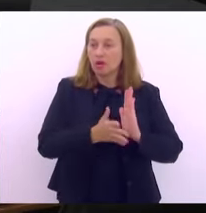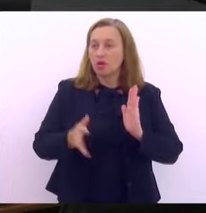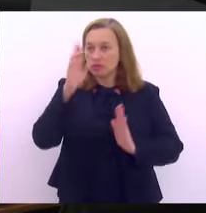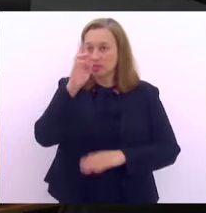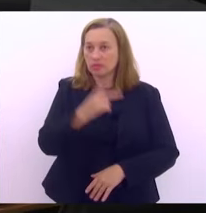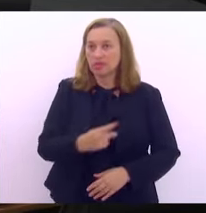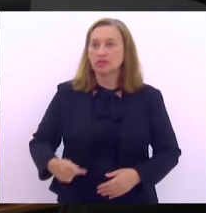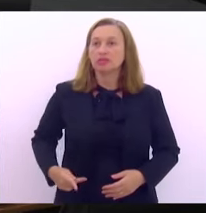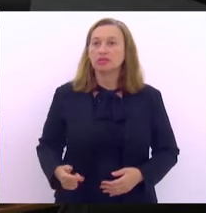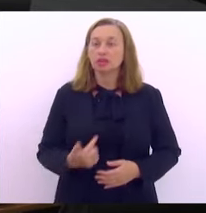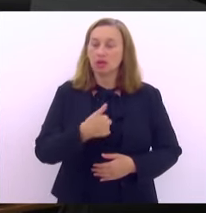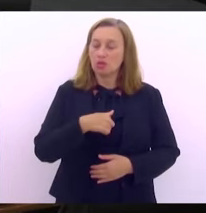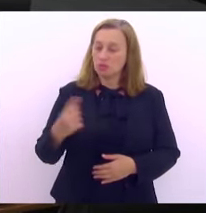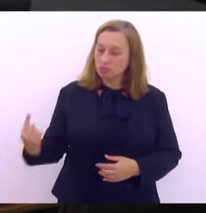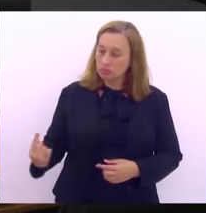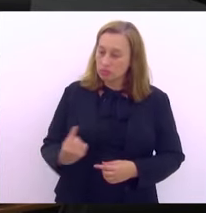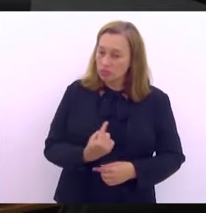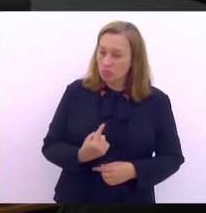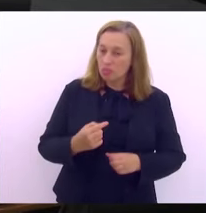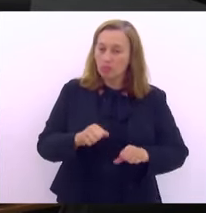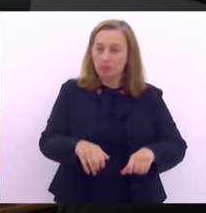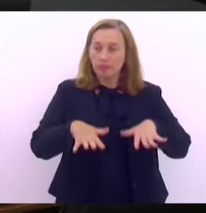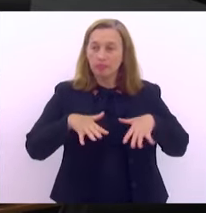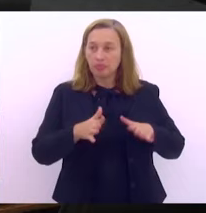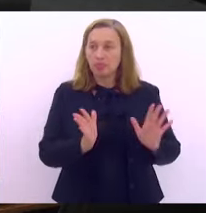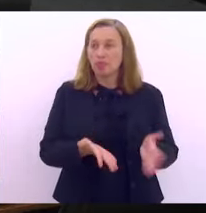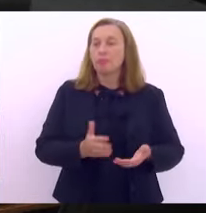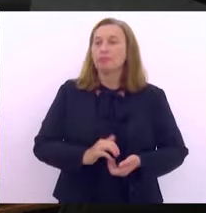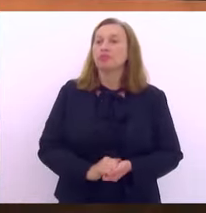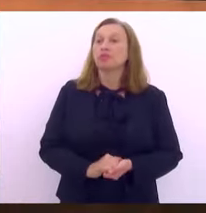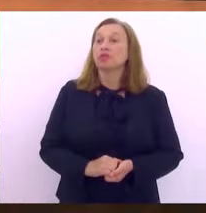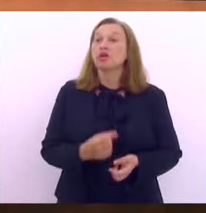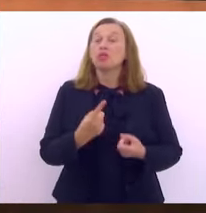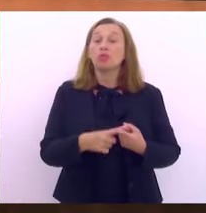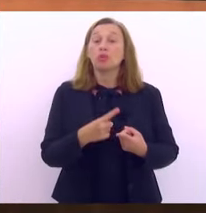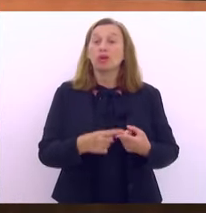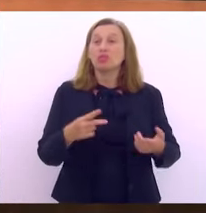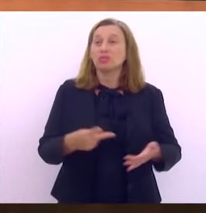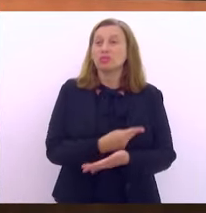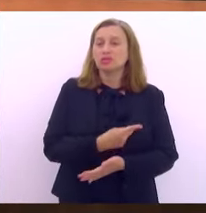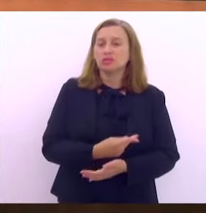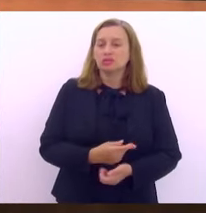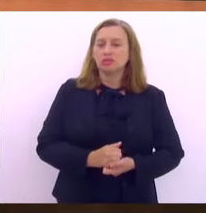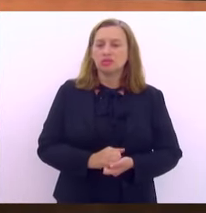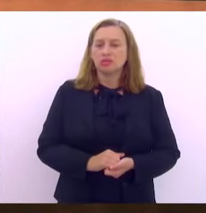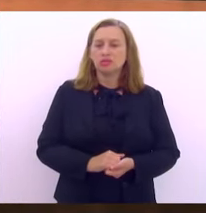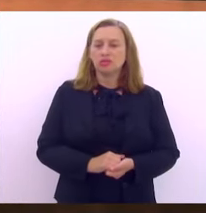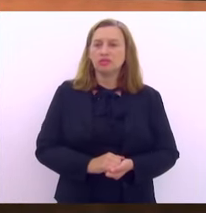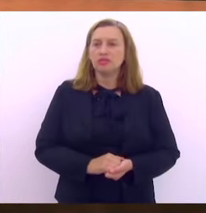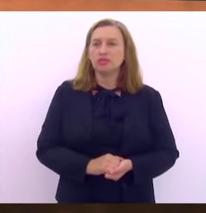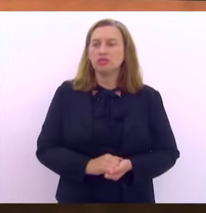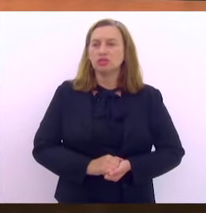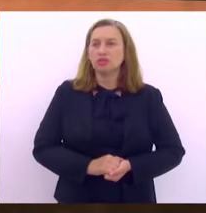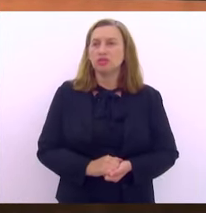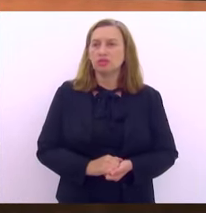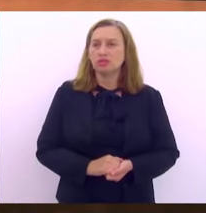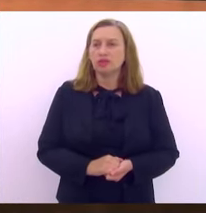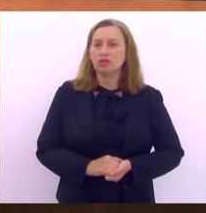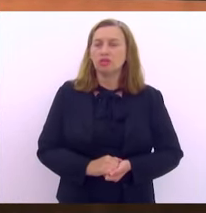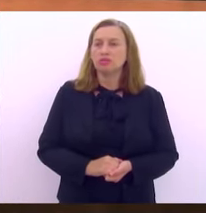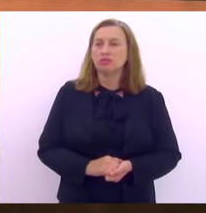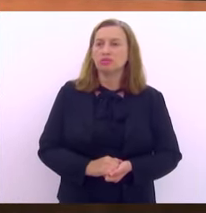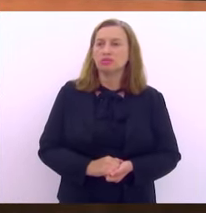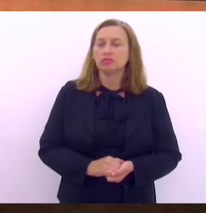presidente. Eu venho aqui ao plenário hoje porque aconteceram dois elementos hoje sobre um